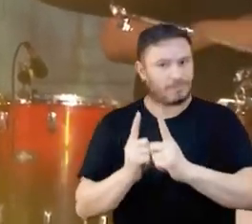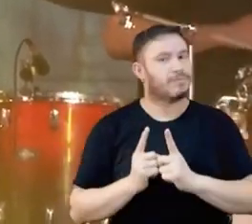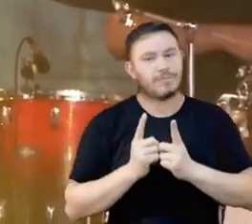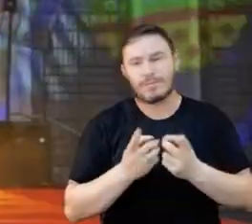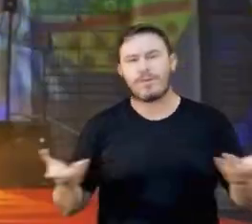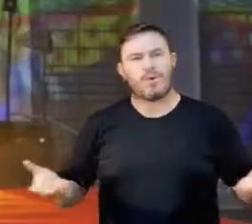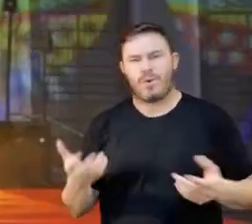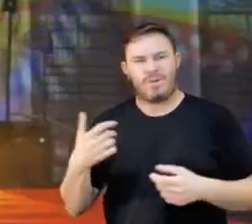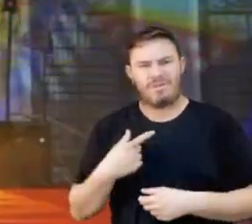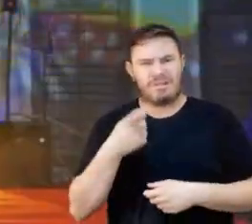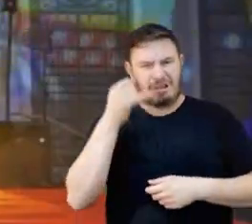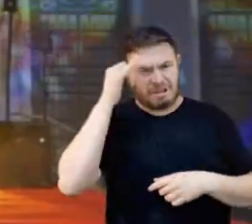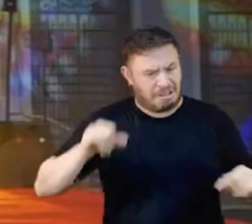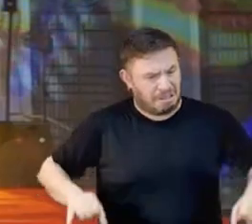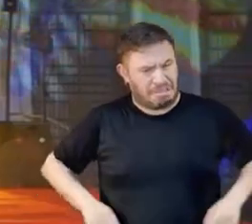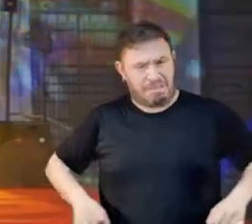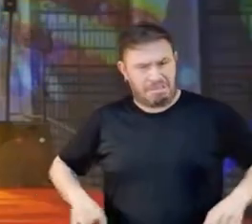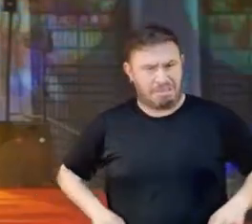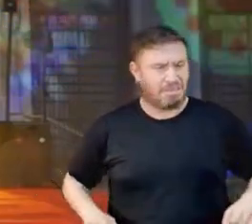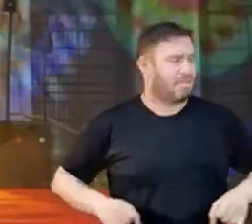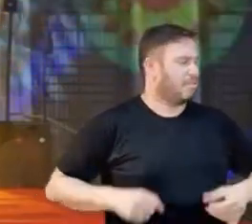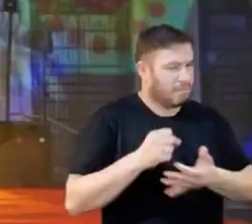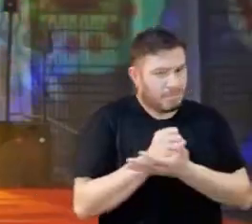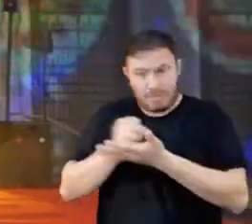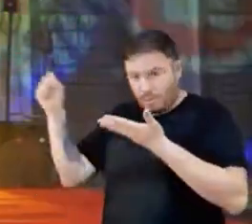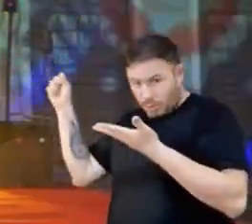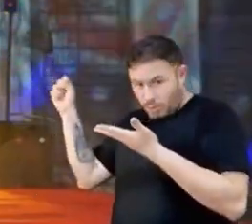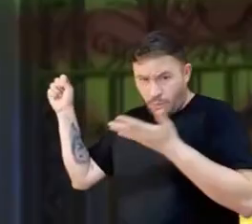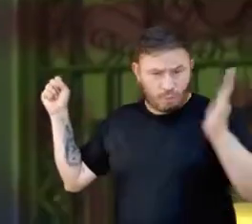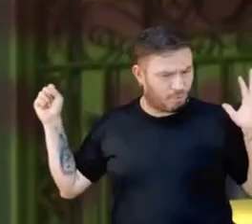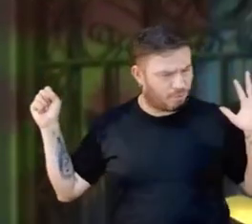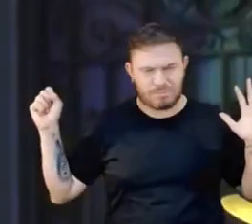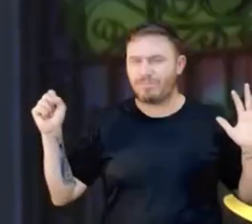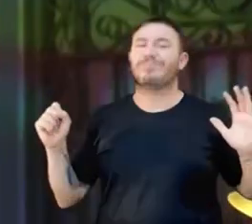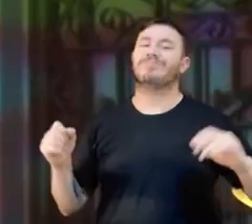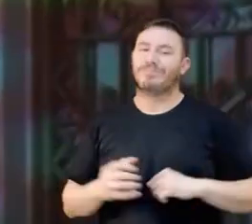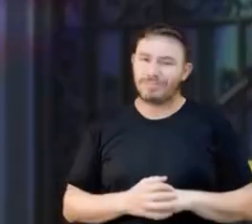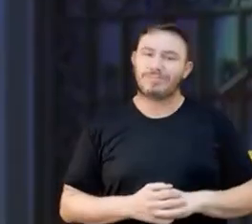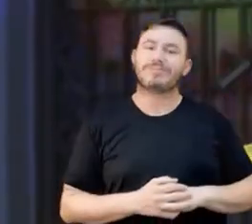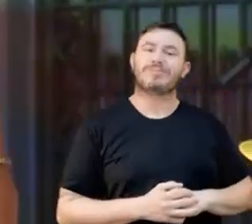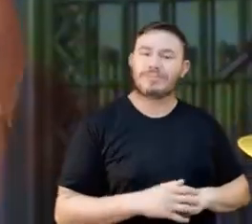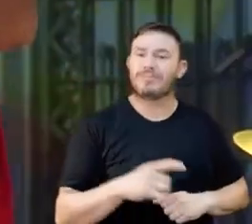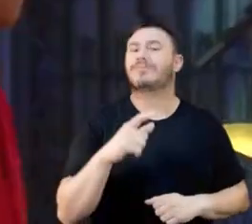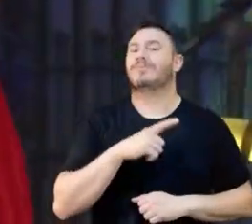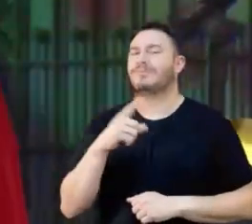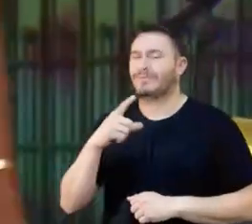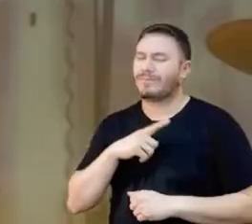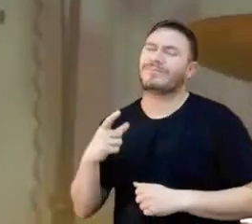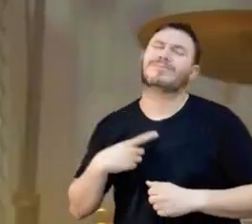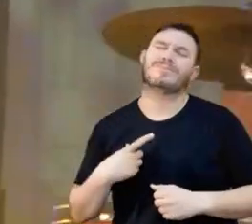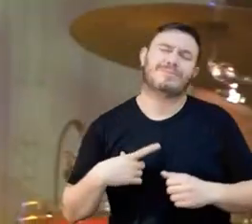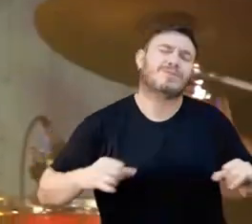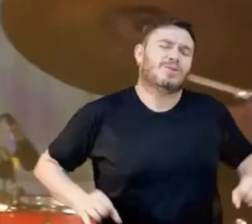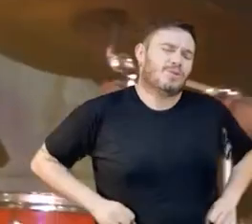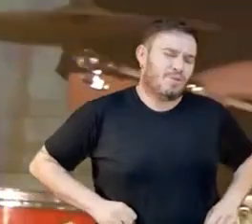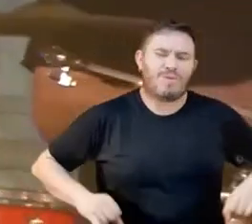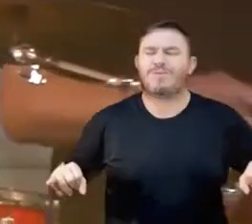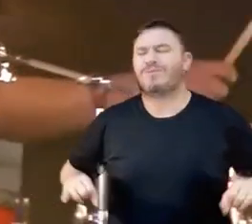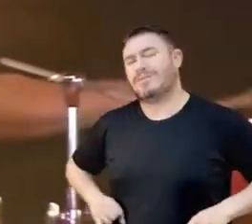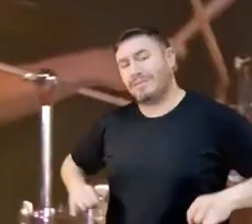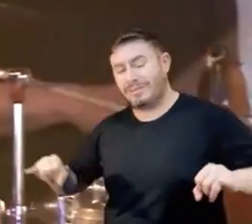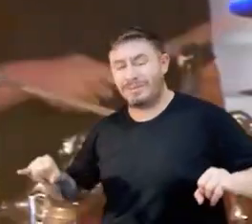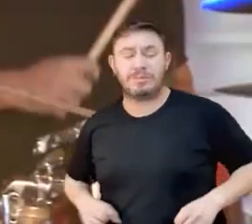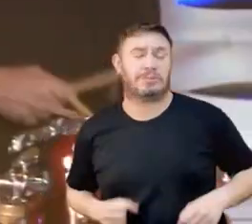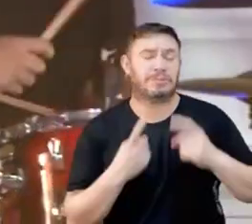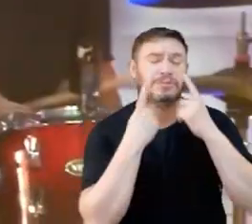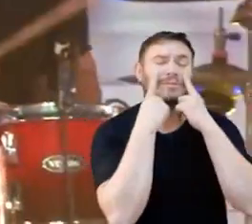do meu lado, e assim já não posso sofrer no ano passado. Tenho sangrado